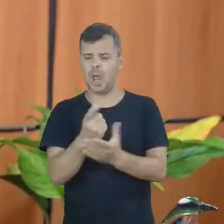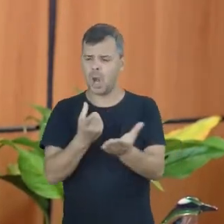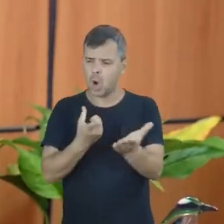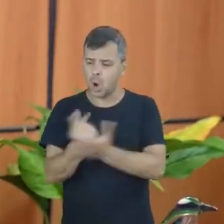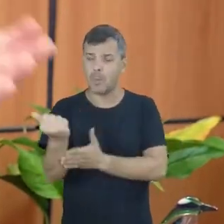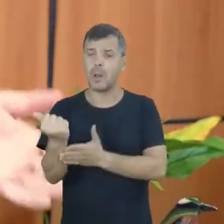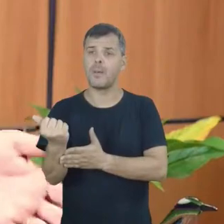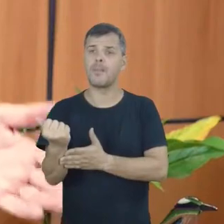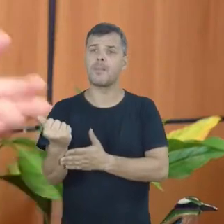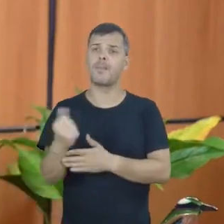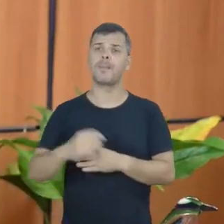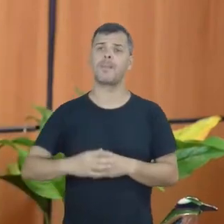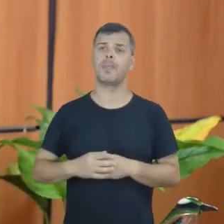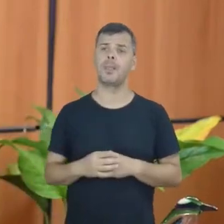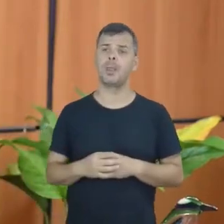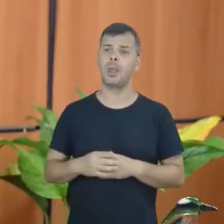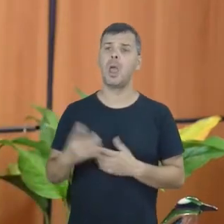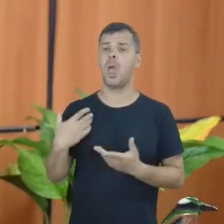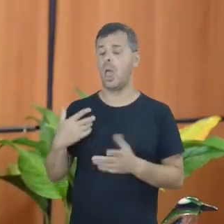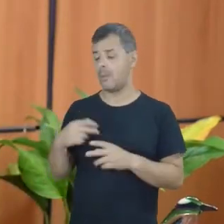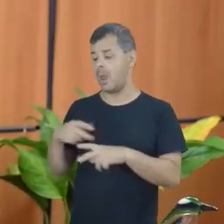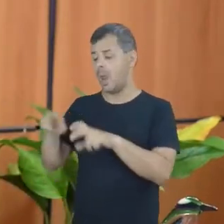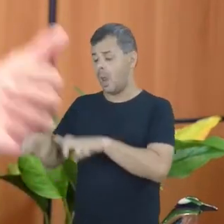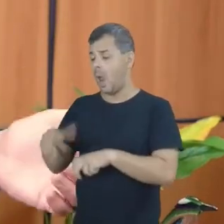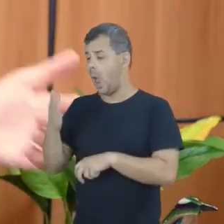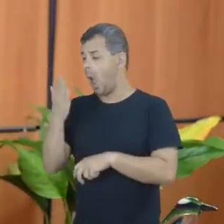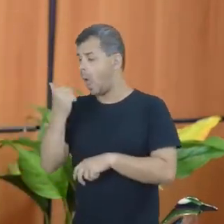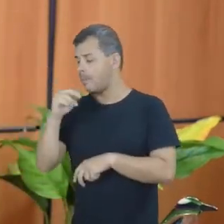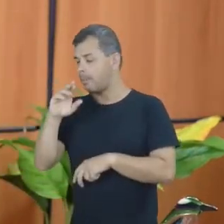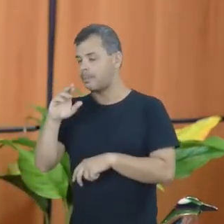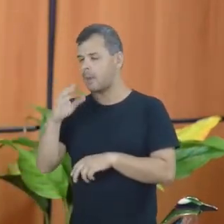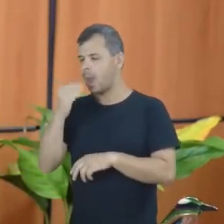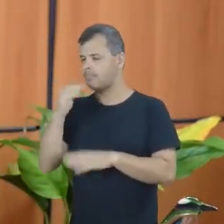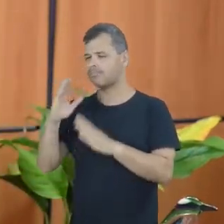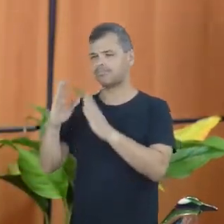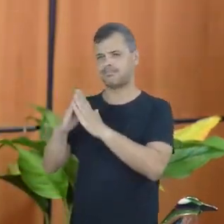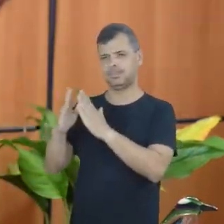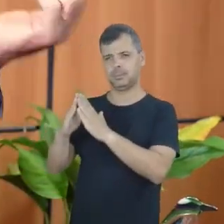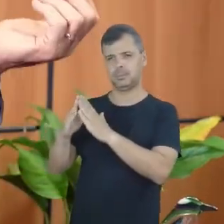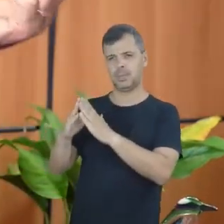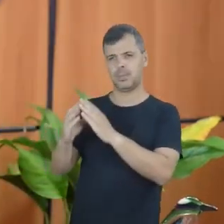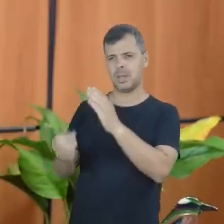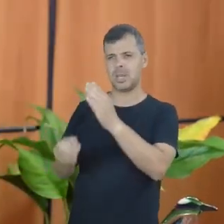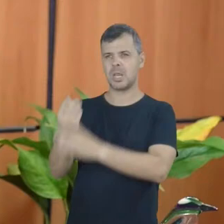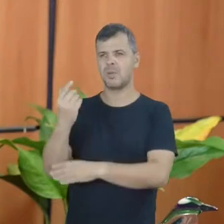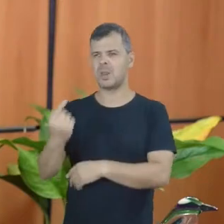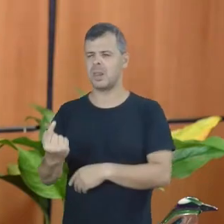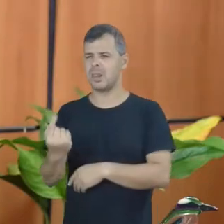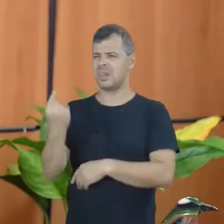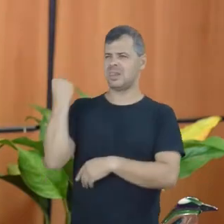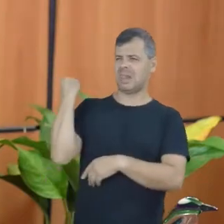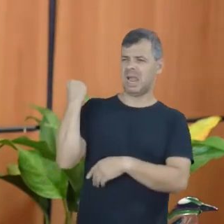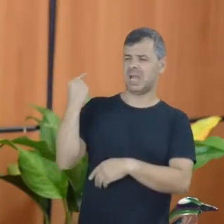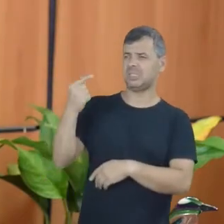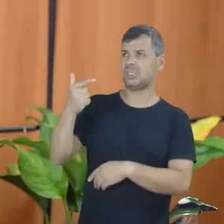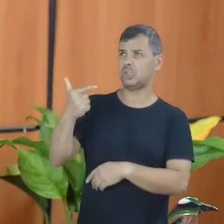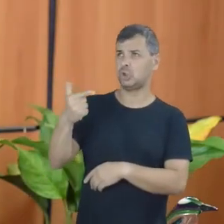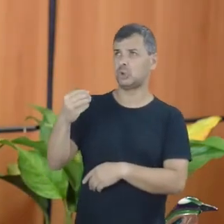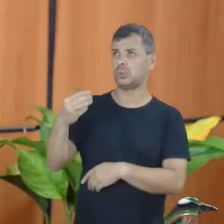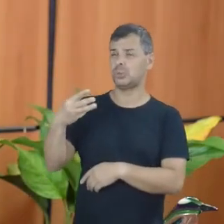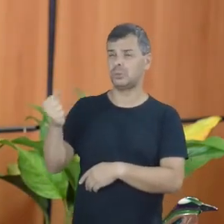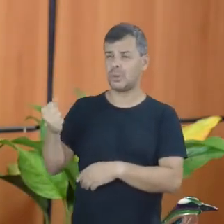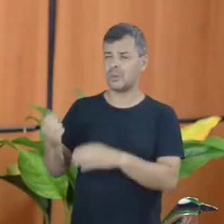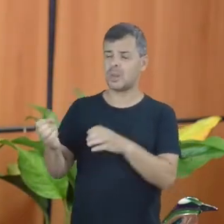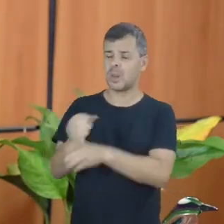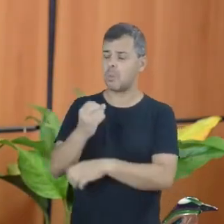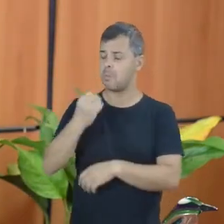compra para a merenda escolar, que voltou, né? Nós implantamos lá no governo Lula 1 e foi construindo isso de forma